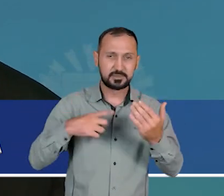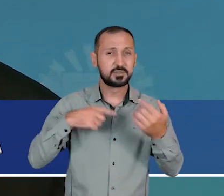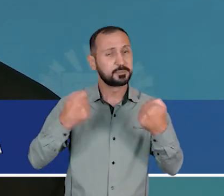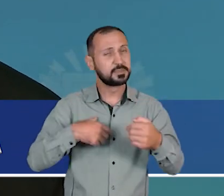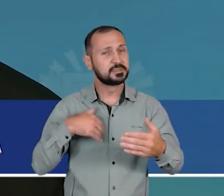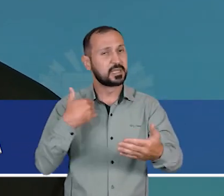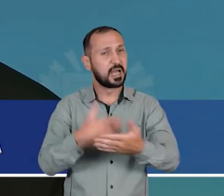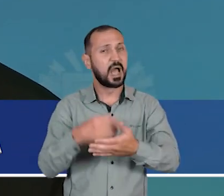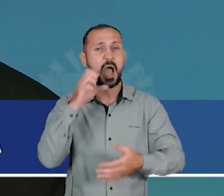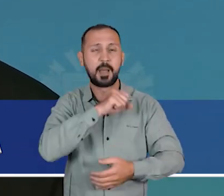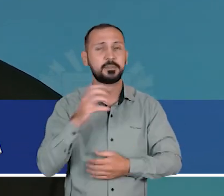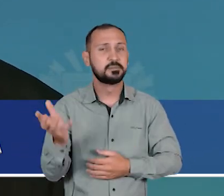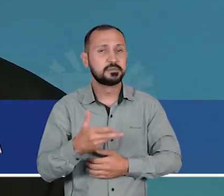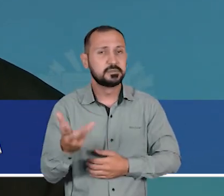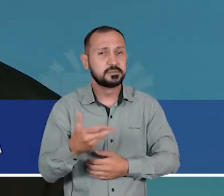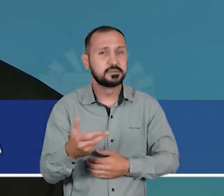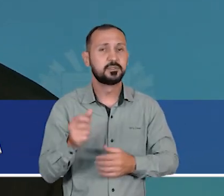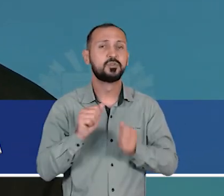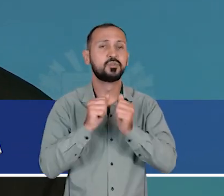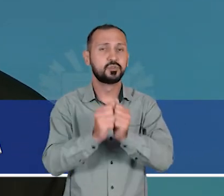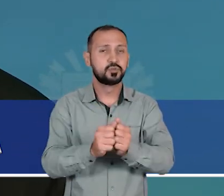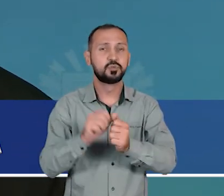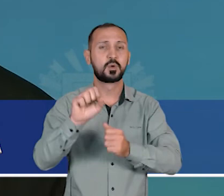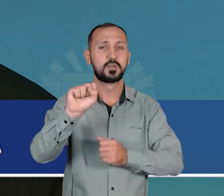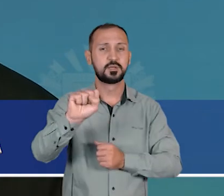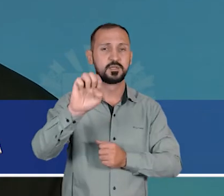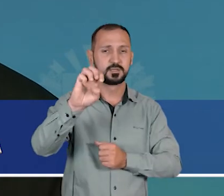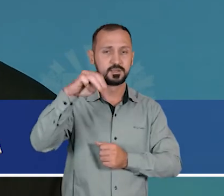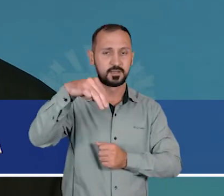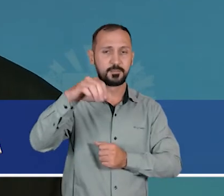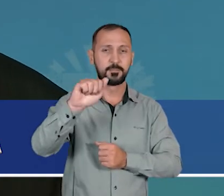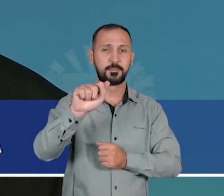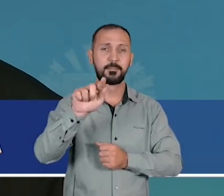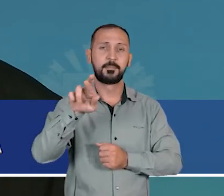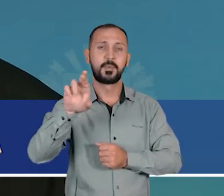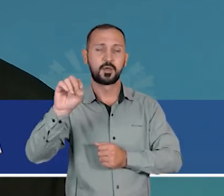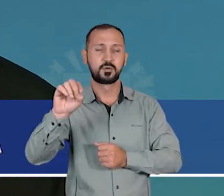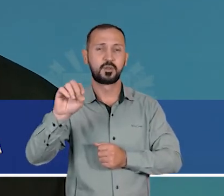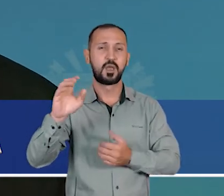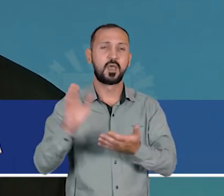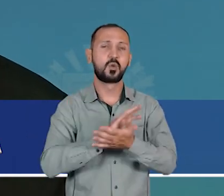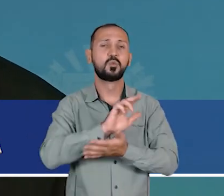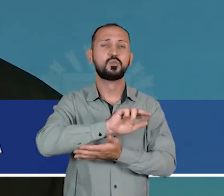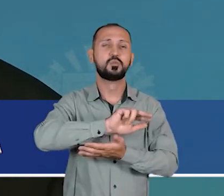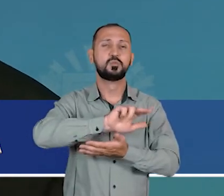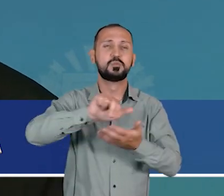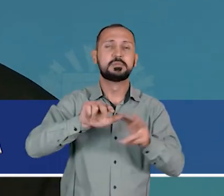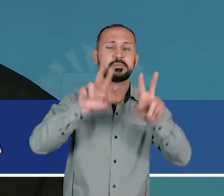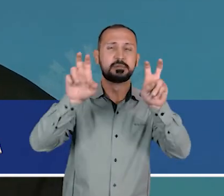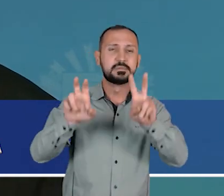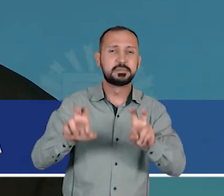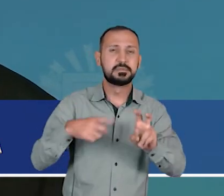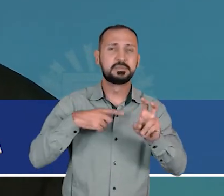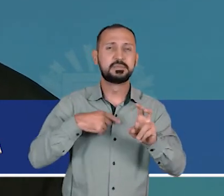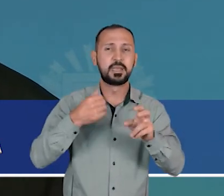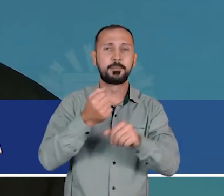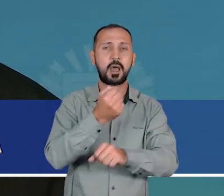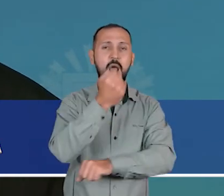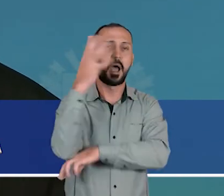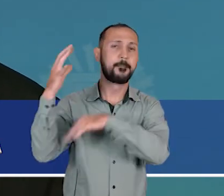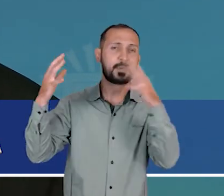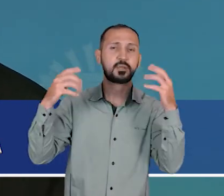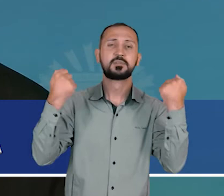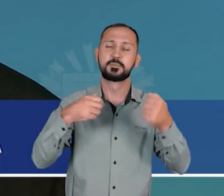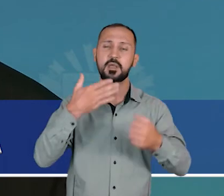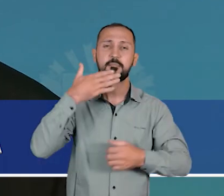que ela seja colocada em prática o quanto antes, estamos com uma sinergia junto à Semagro. e algumas questões ambientais que a gente vê como oportunidades